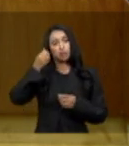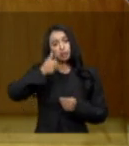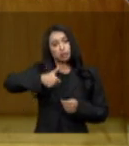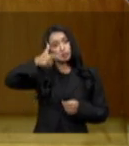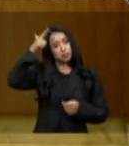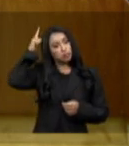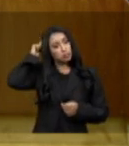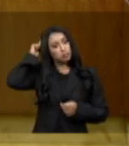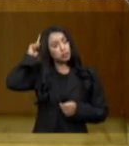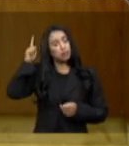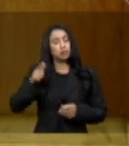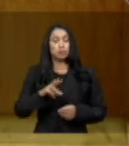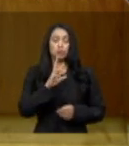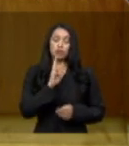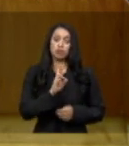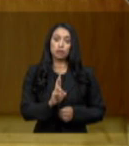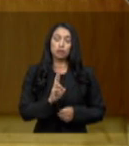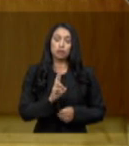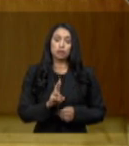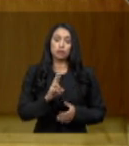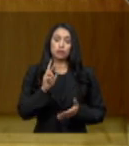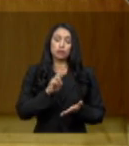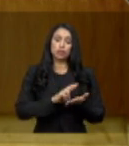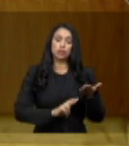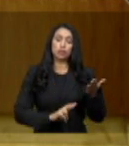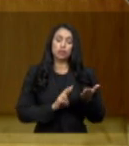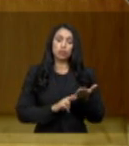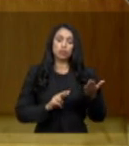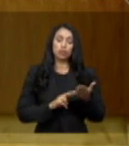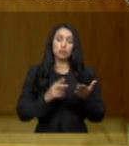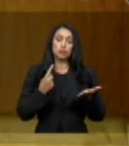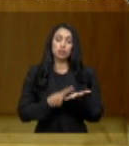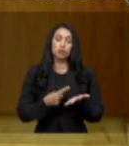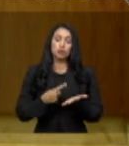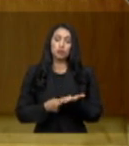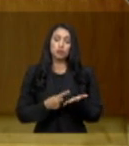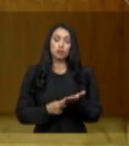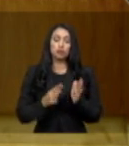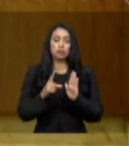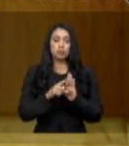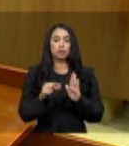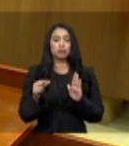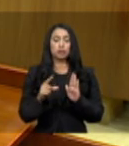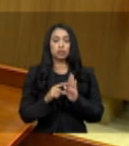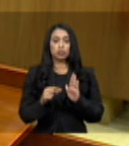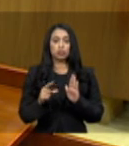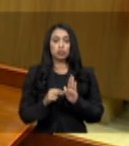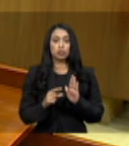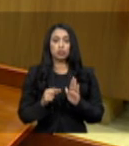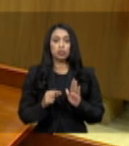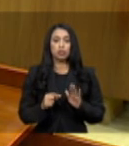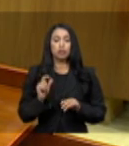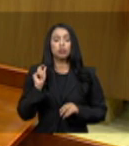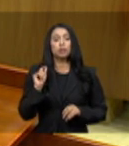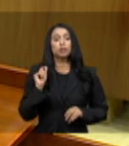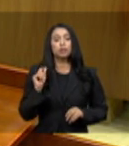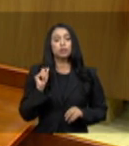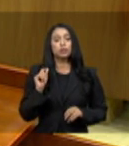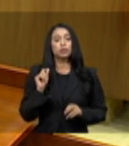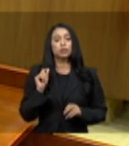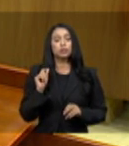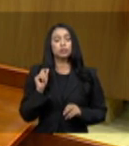que pelo pelo res o cara redator para o acordo para destacar exatamente é esse aspecto de que